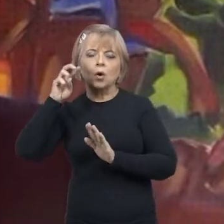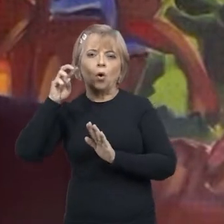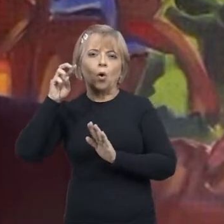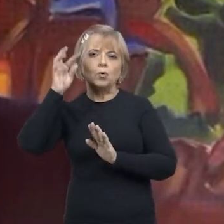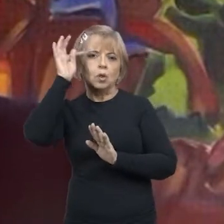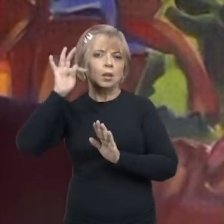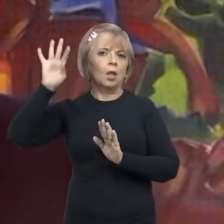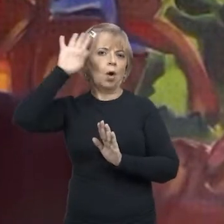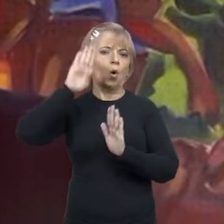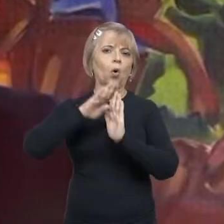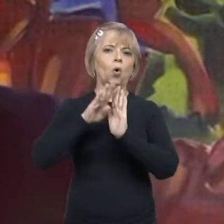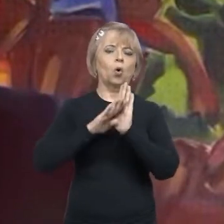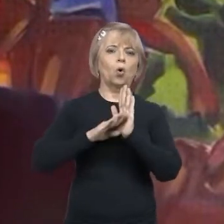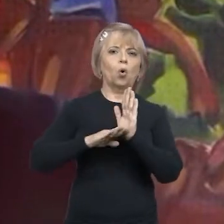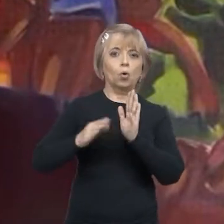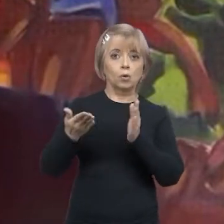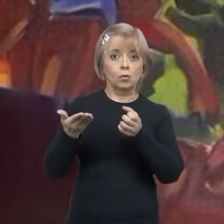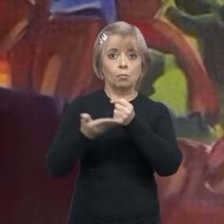matéria de saneamento básico,